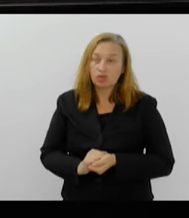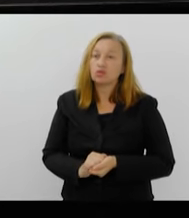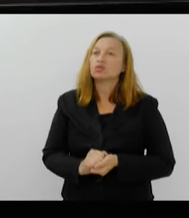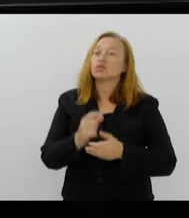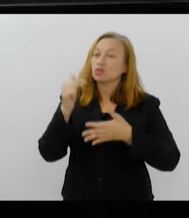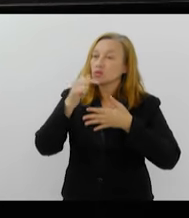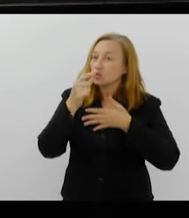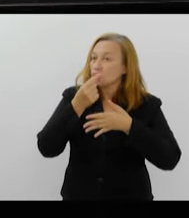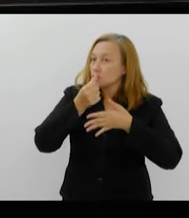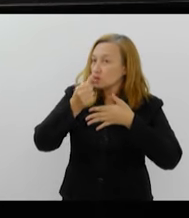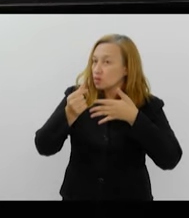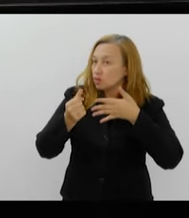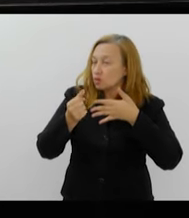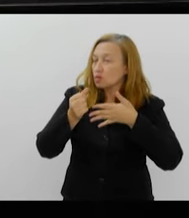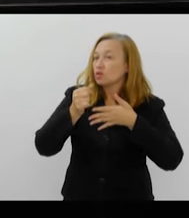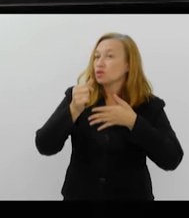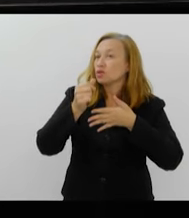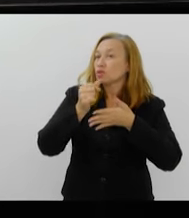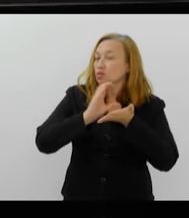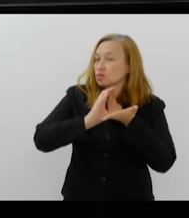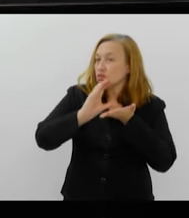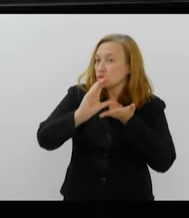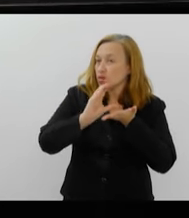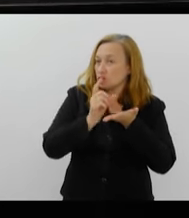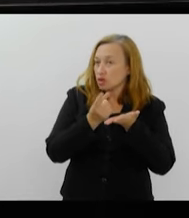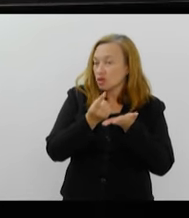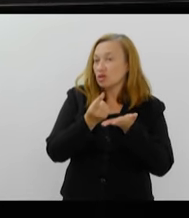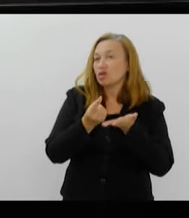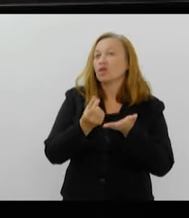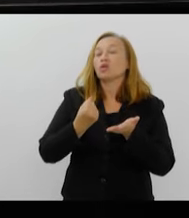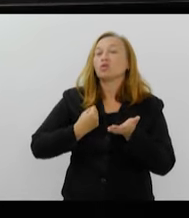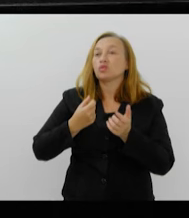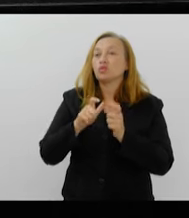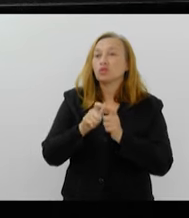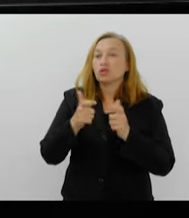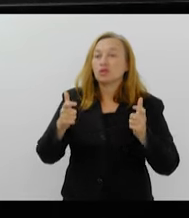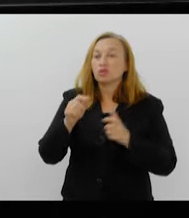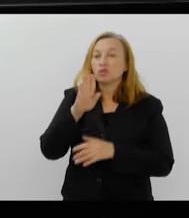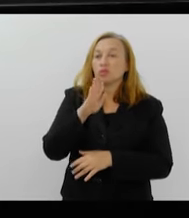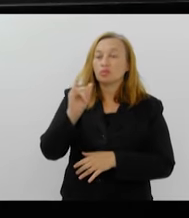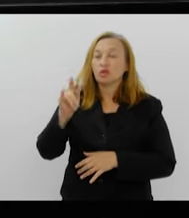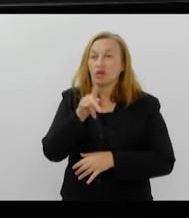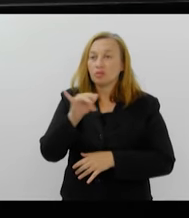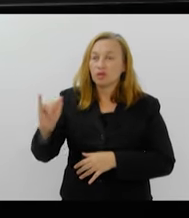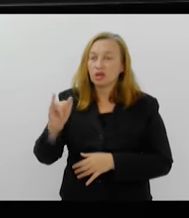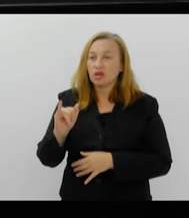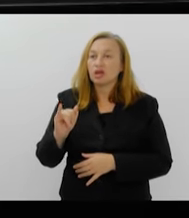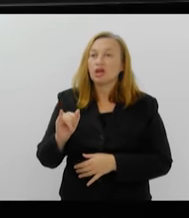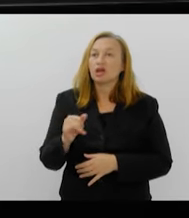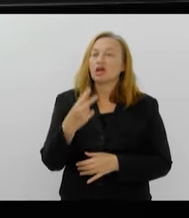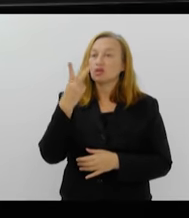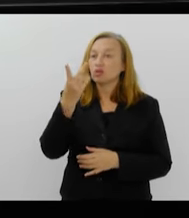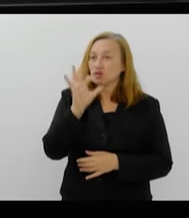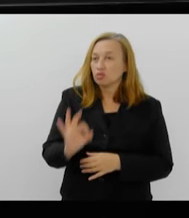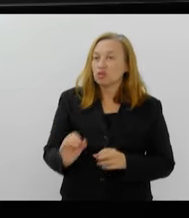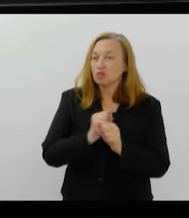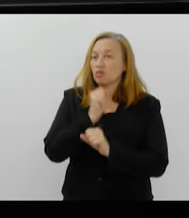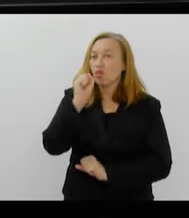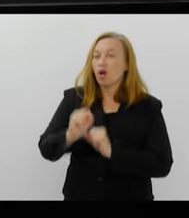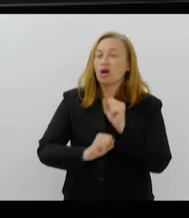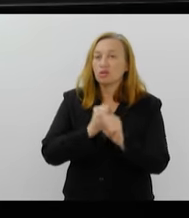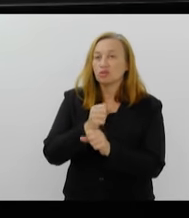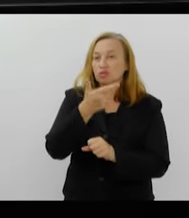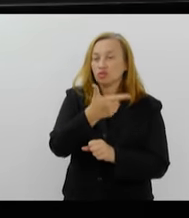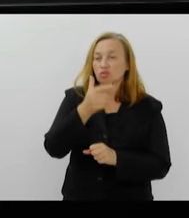recursos. Estimou-se a taxa de crescimento real do PIB em 2% para o ano de